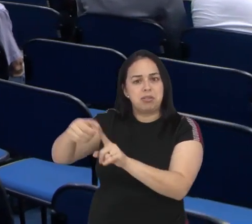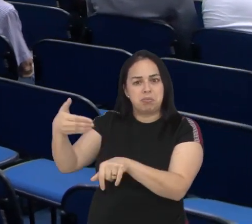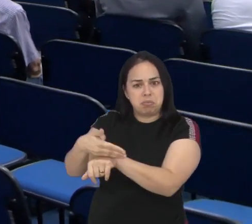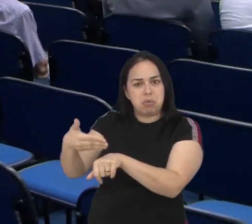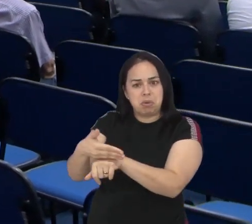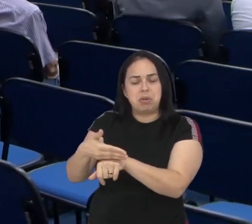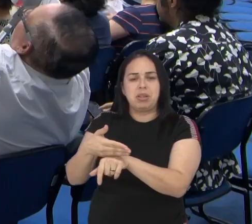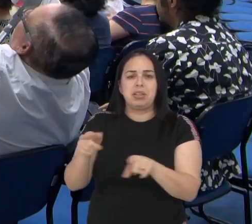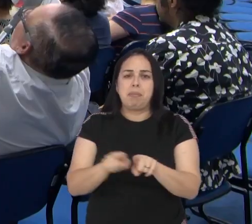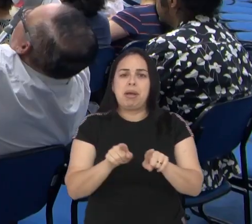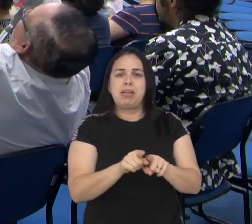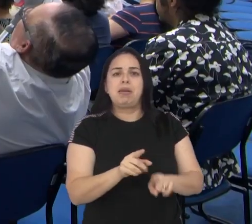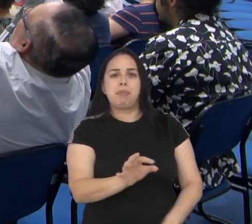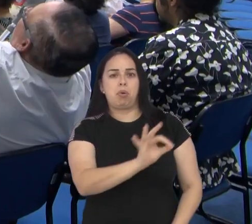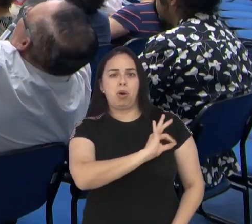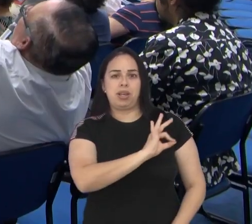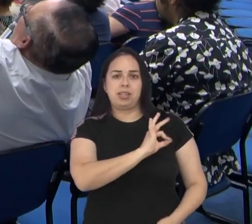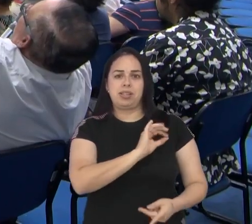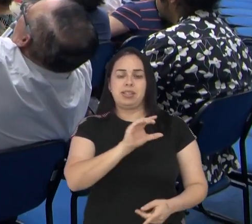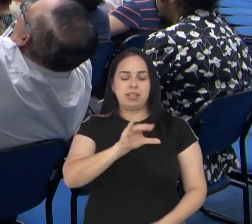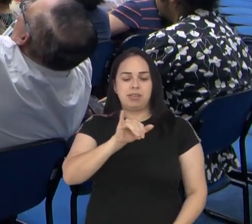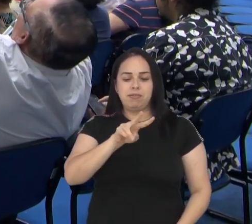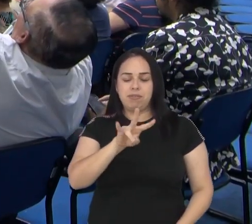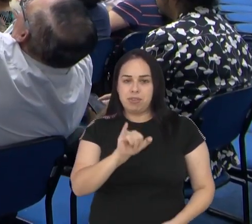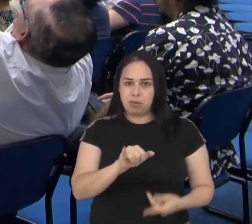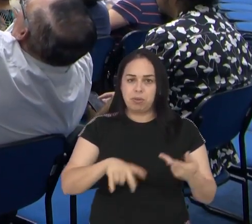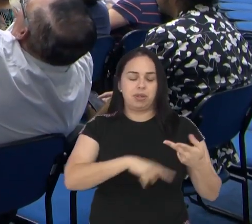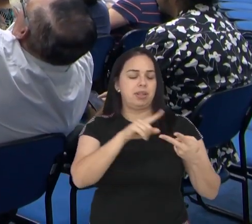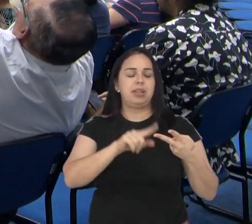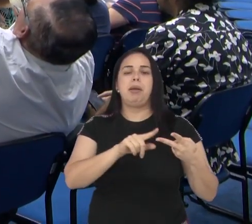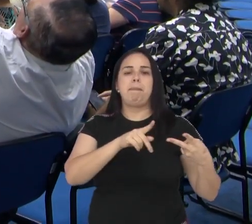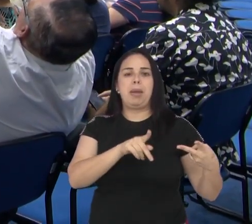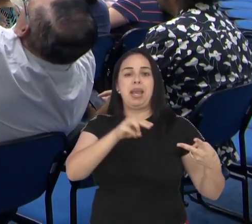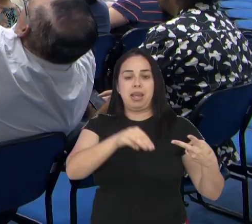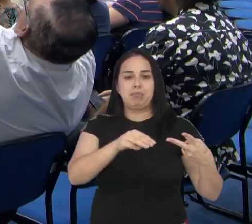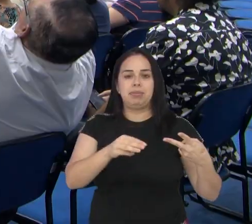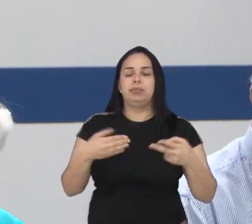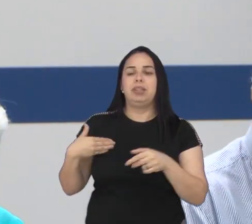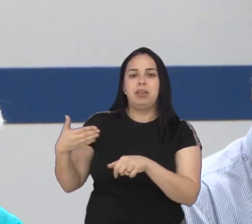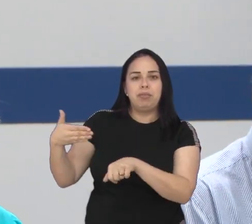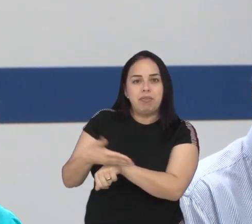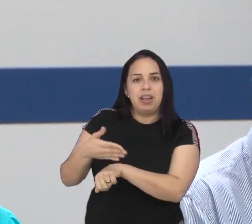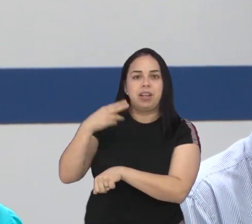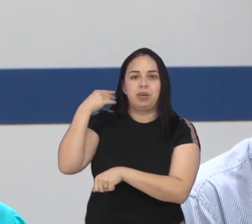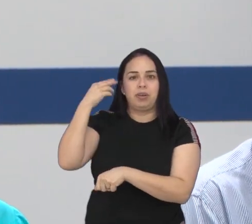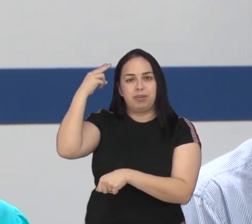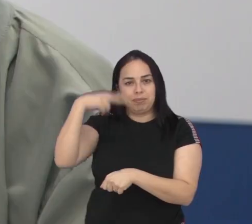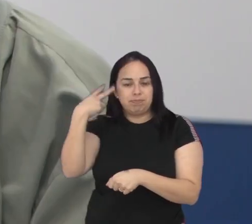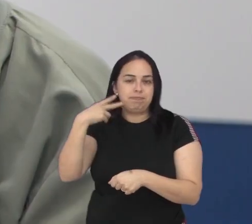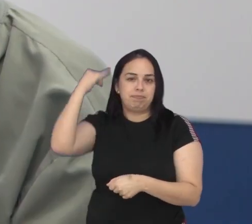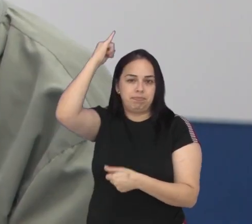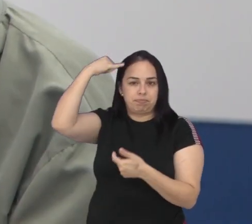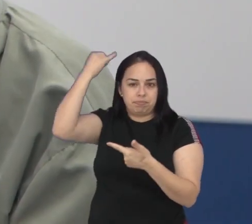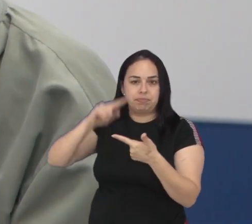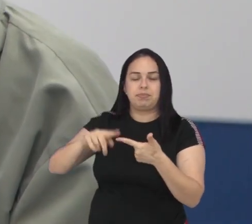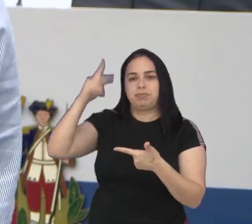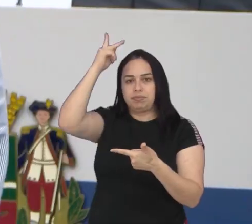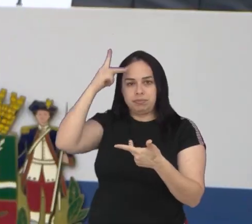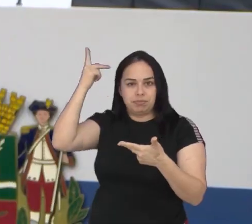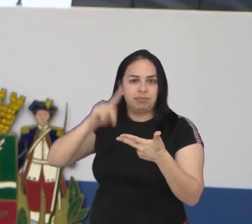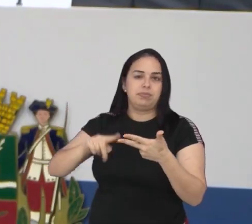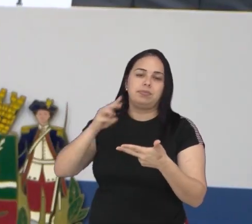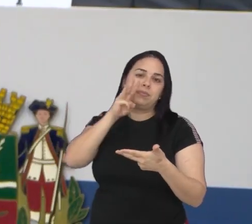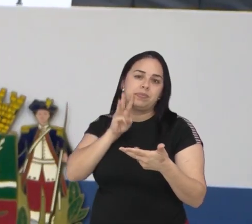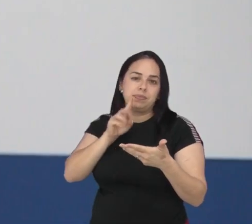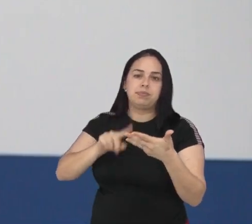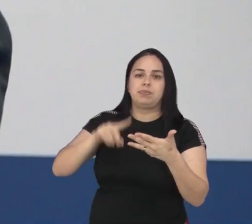da sociedade civil e autoridades das polícias militar e civil. Os vereadores Dr. José Cláudio, Walter Hayashi,